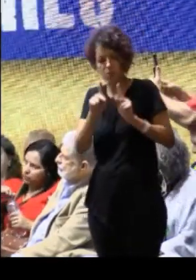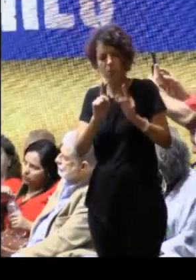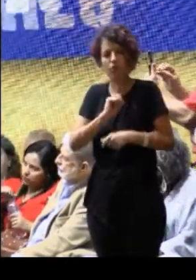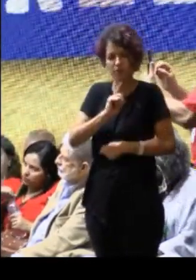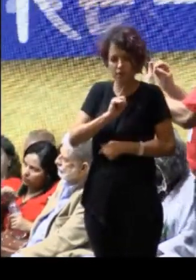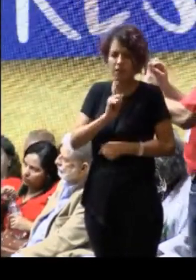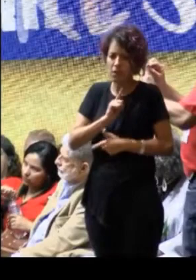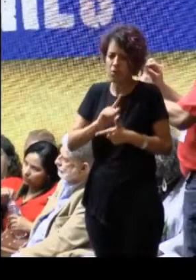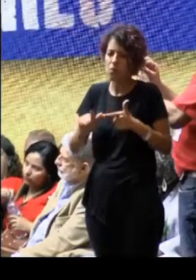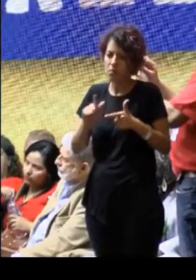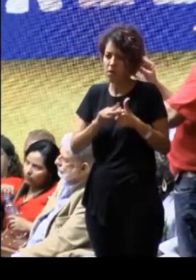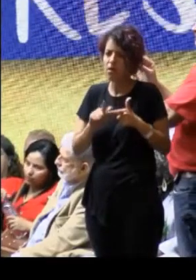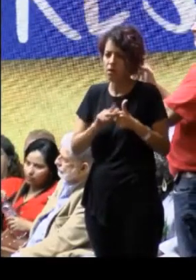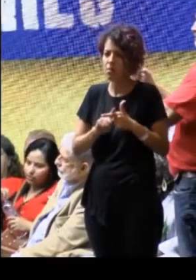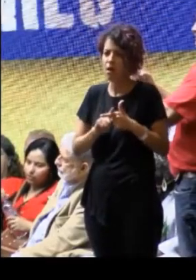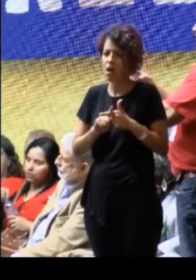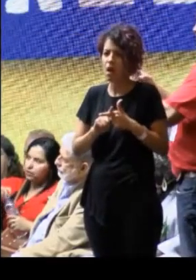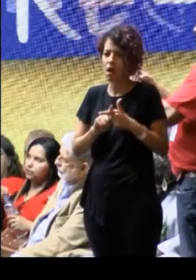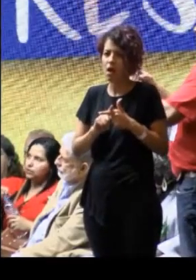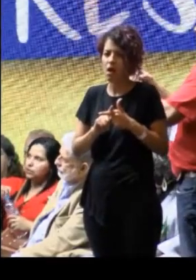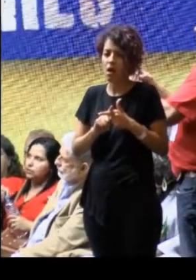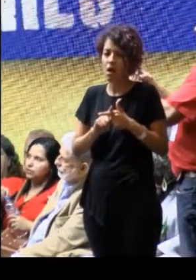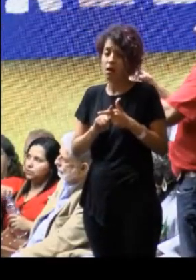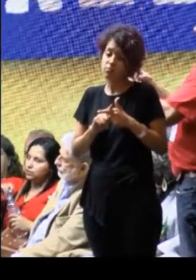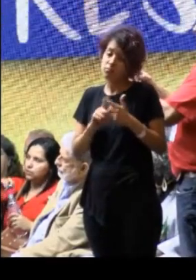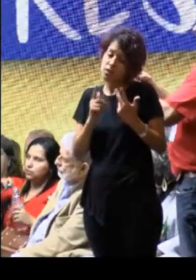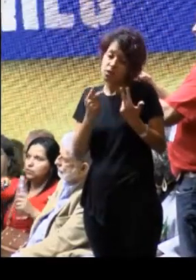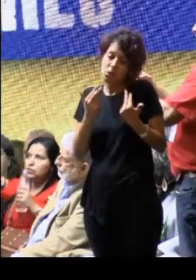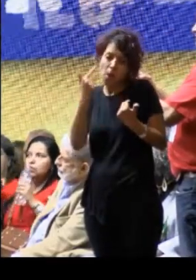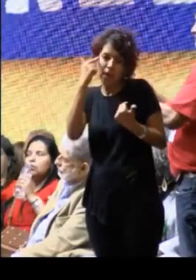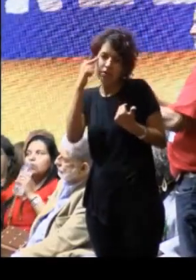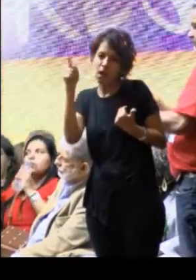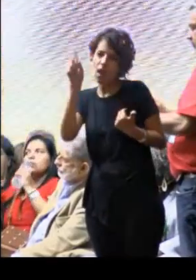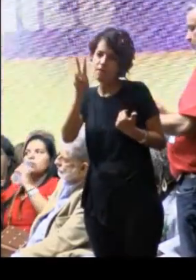com relação à crise da Venezuela.